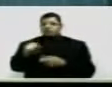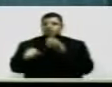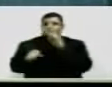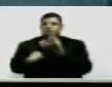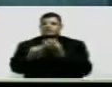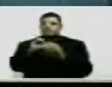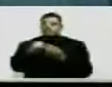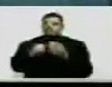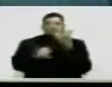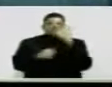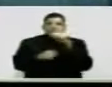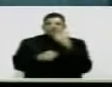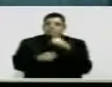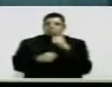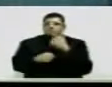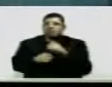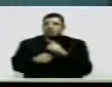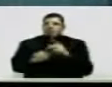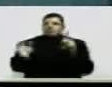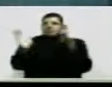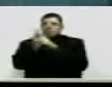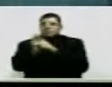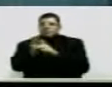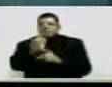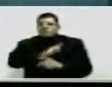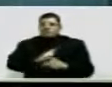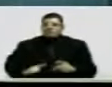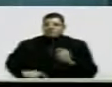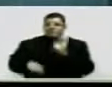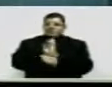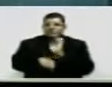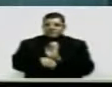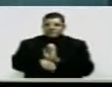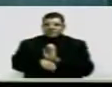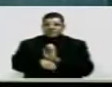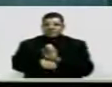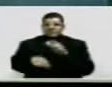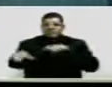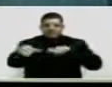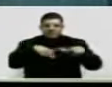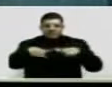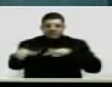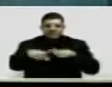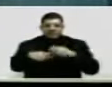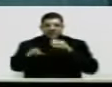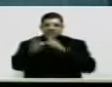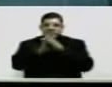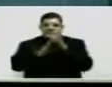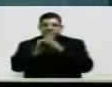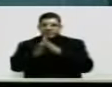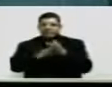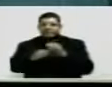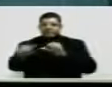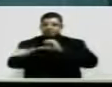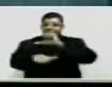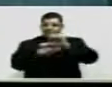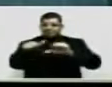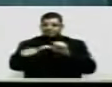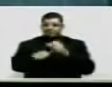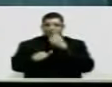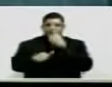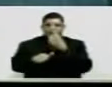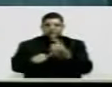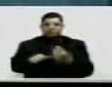Sólidos se não houver, por parte do governo do estado, uma ação orientada para transformar